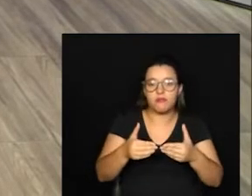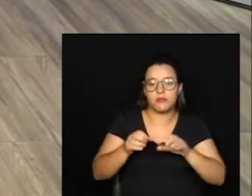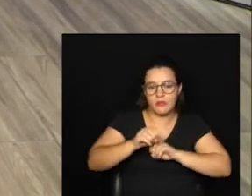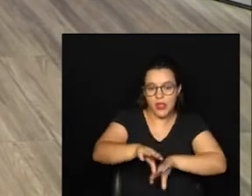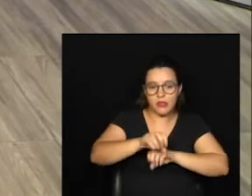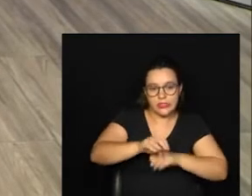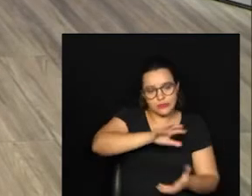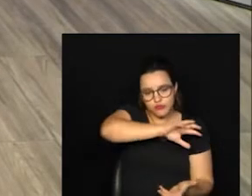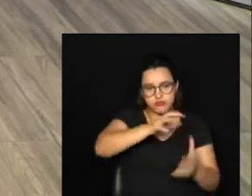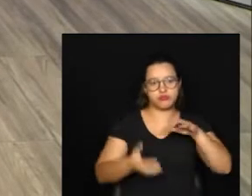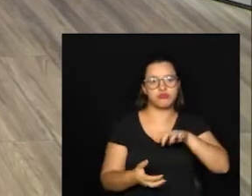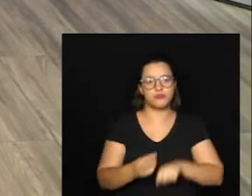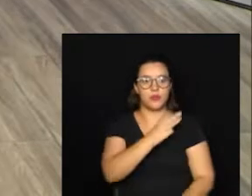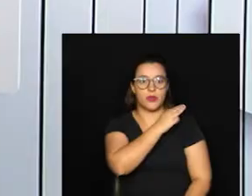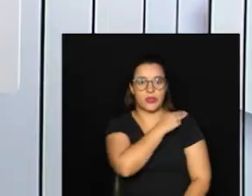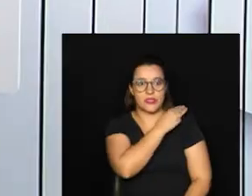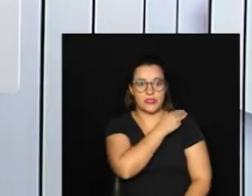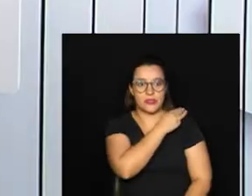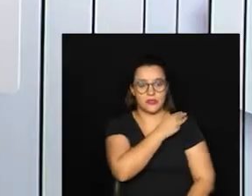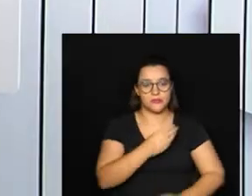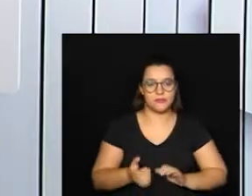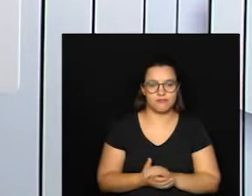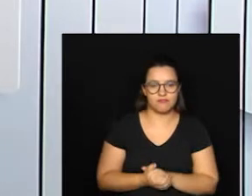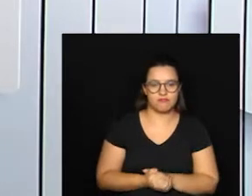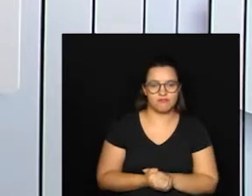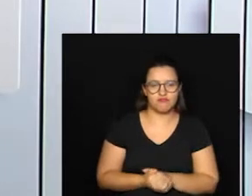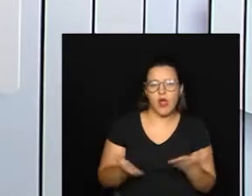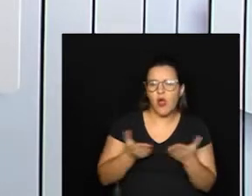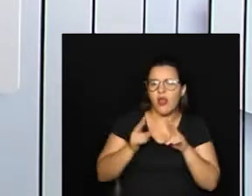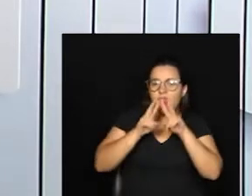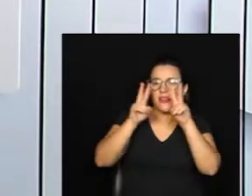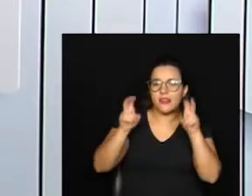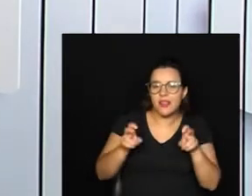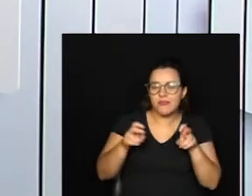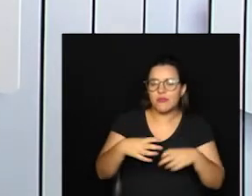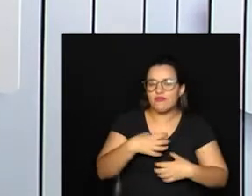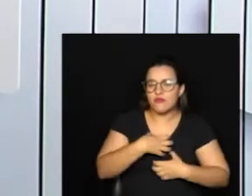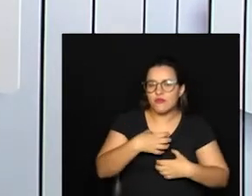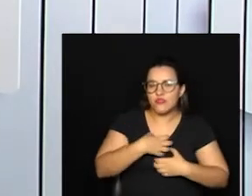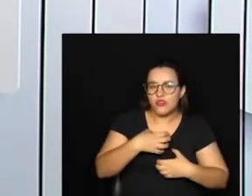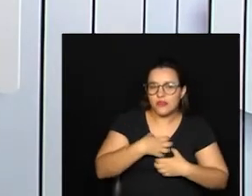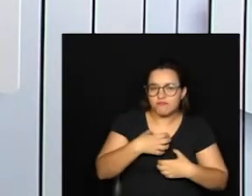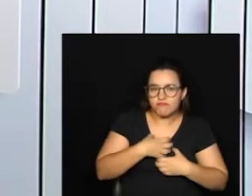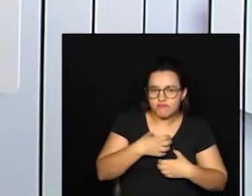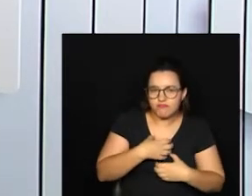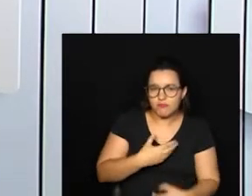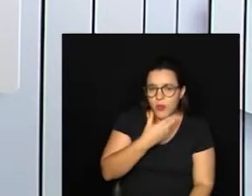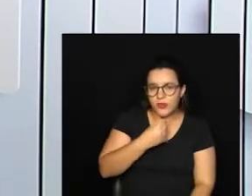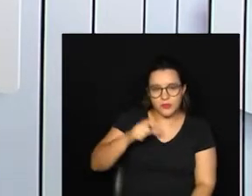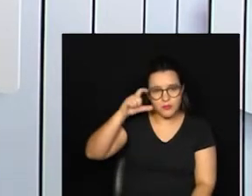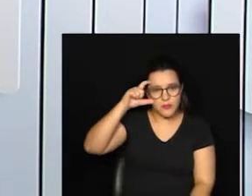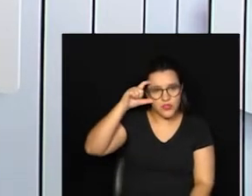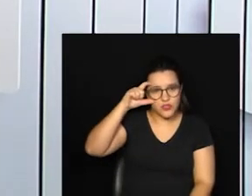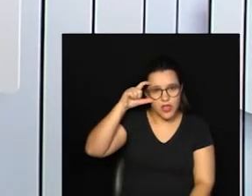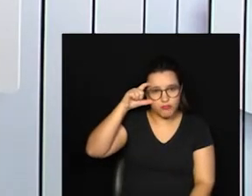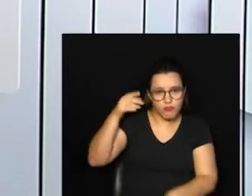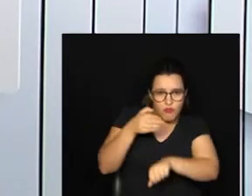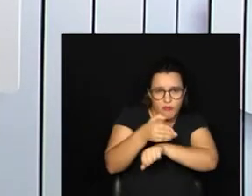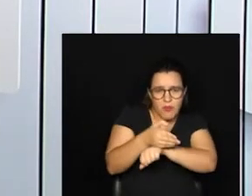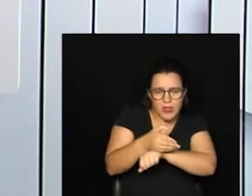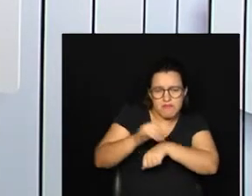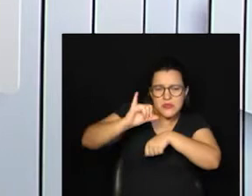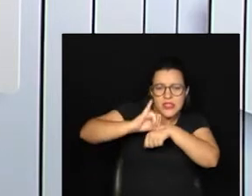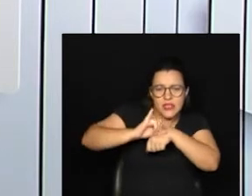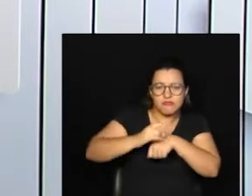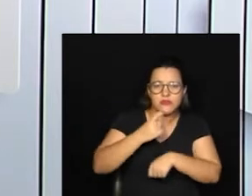reforma no ensino médio. Vamos falar um pouquinho agora sobre comportamento. O repórter Michel Amorim foi no centro da cidade de